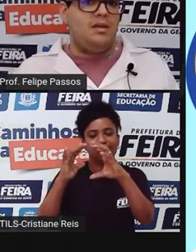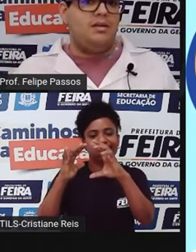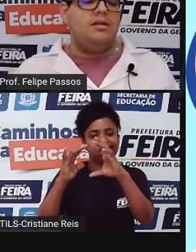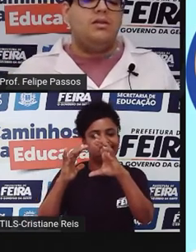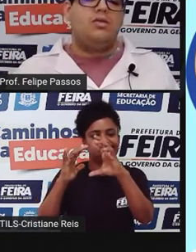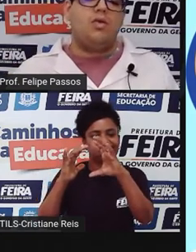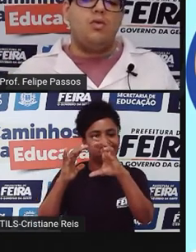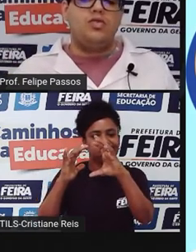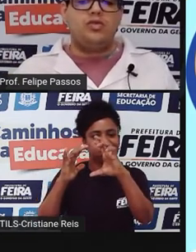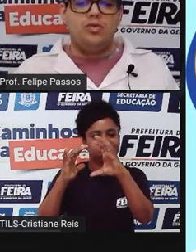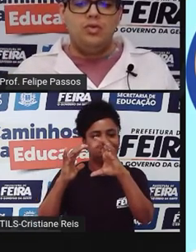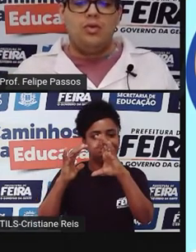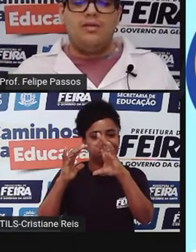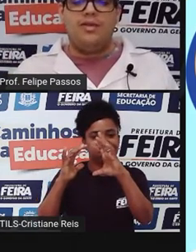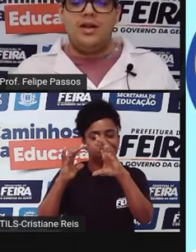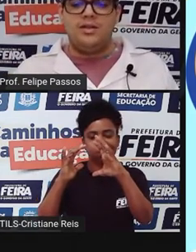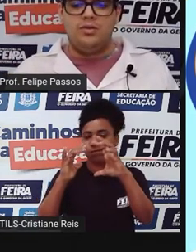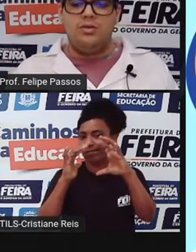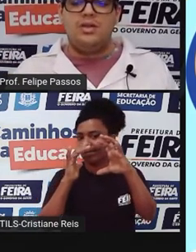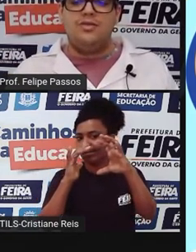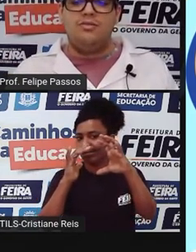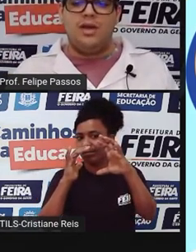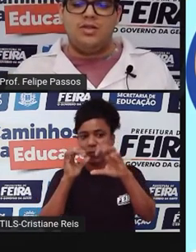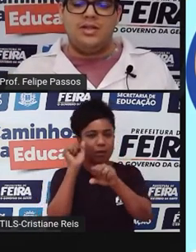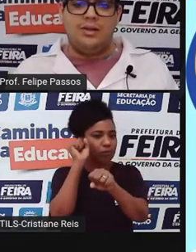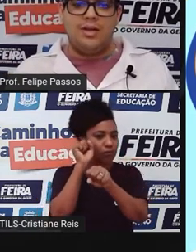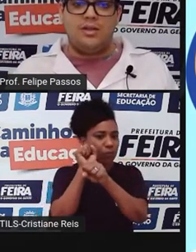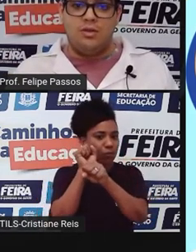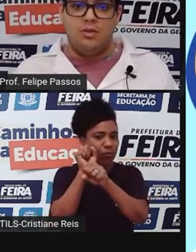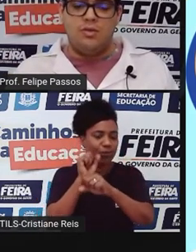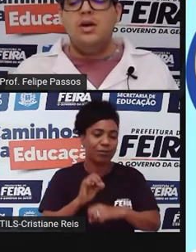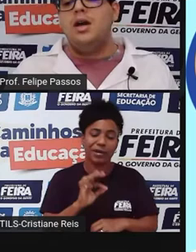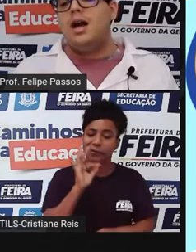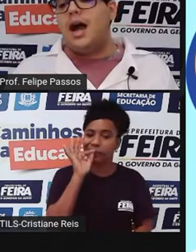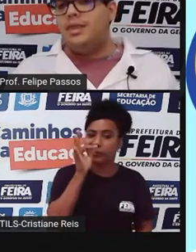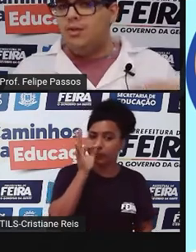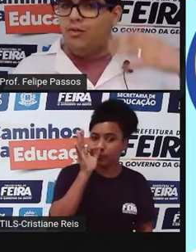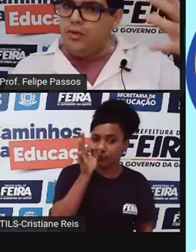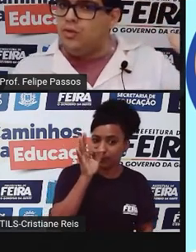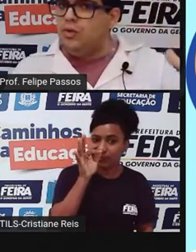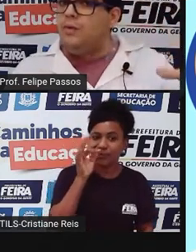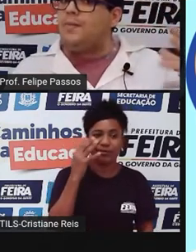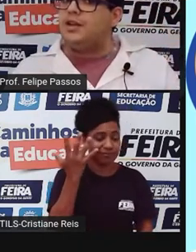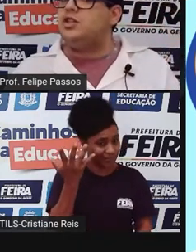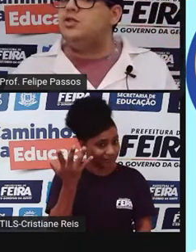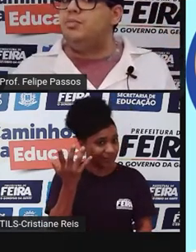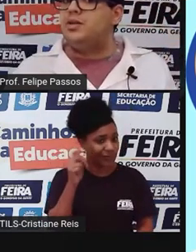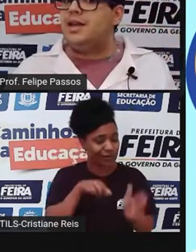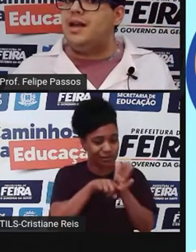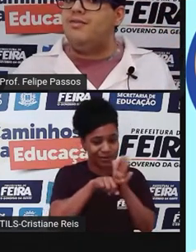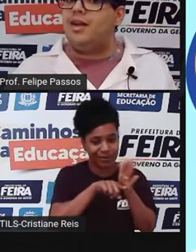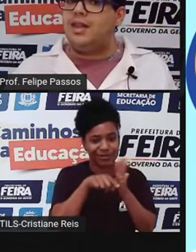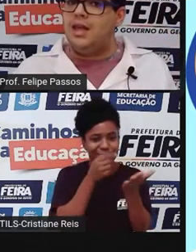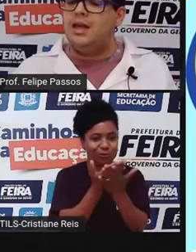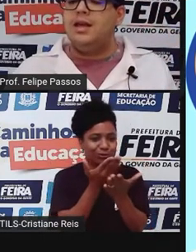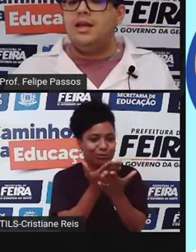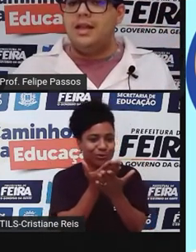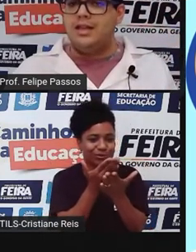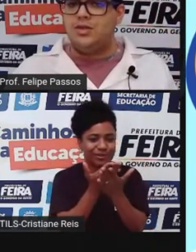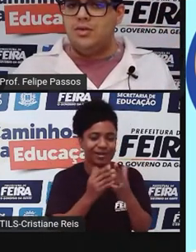sabe, com o estudo, com o avanço do desenvolvimento de células-tronco, no futuro, a gente não possa